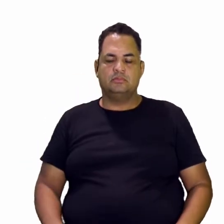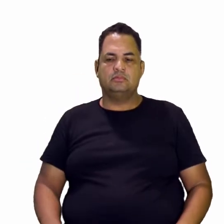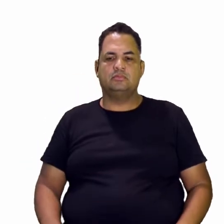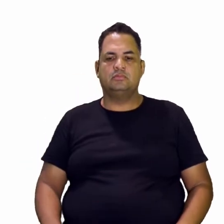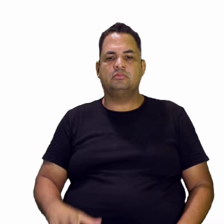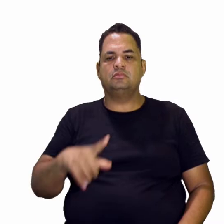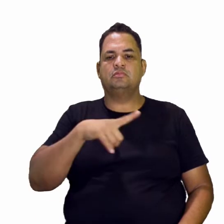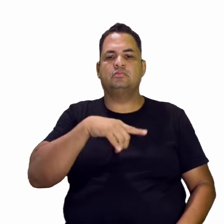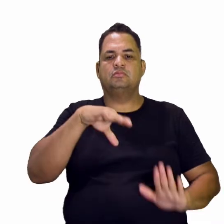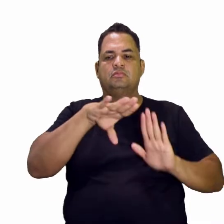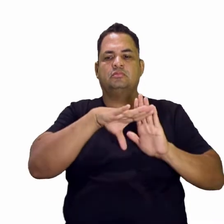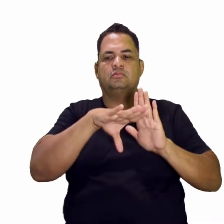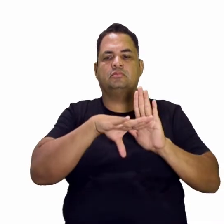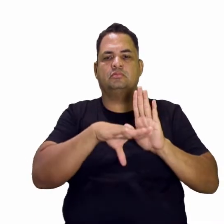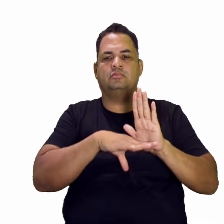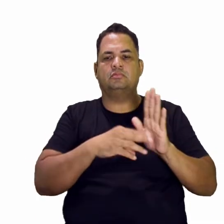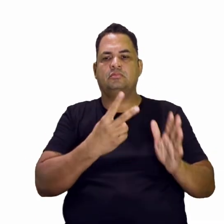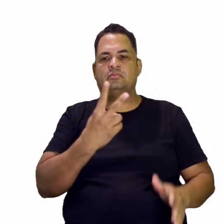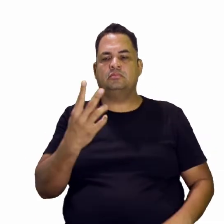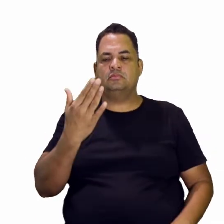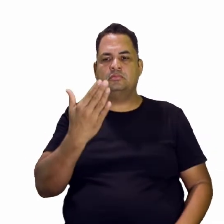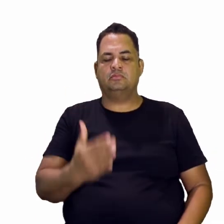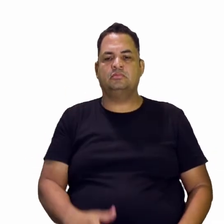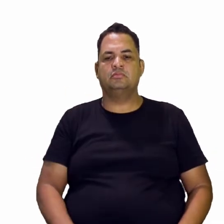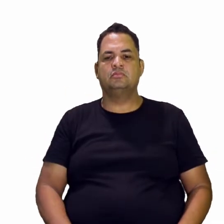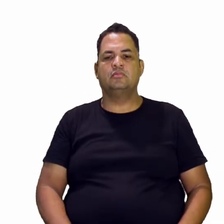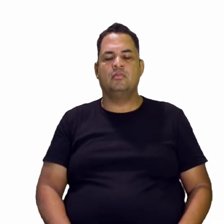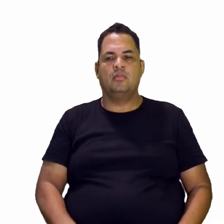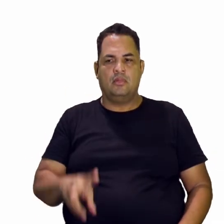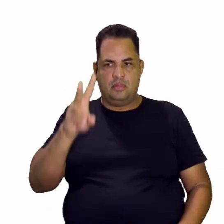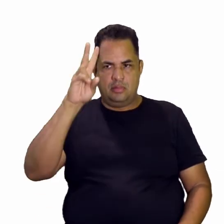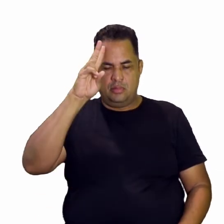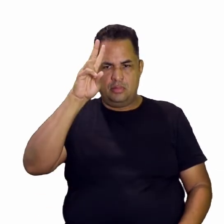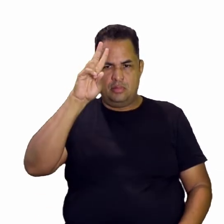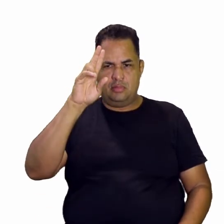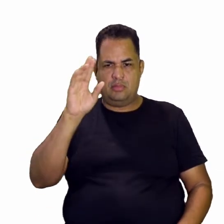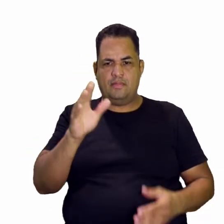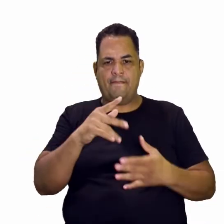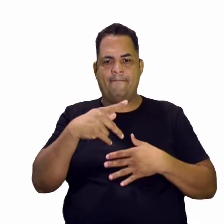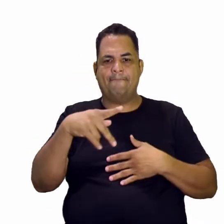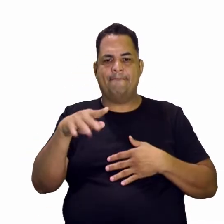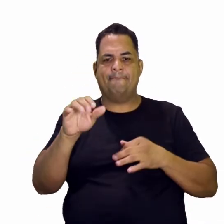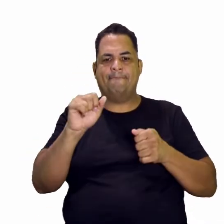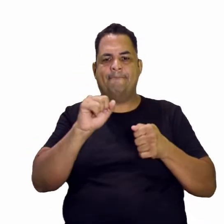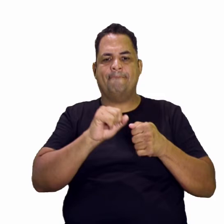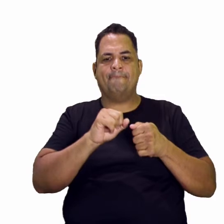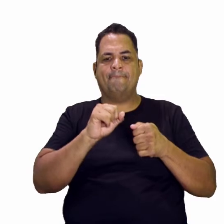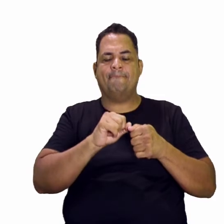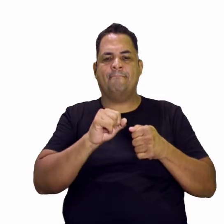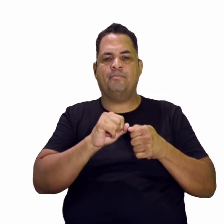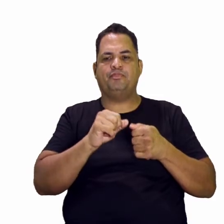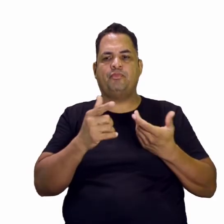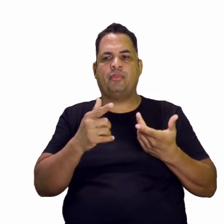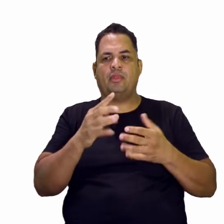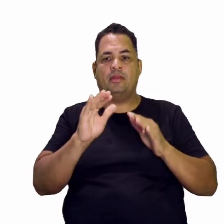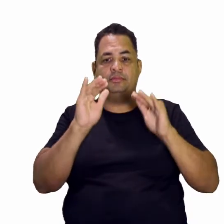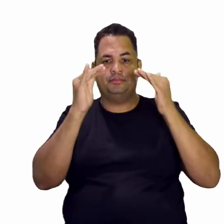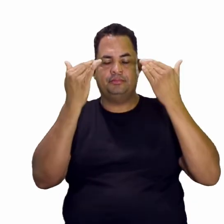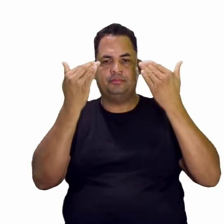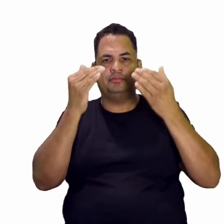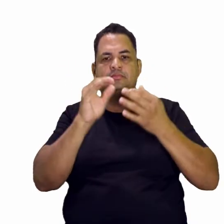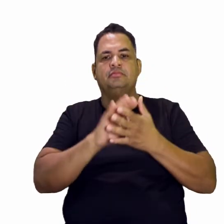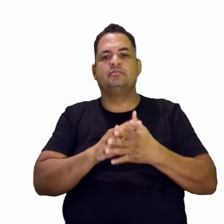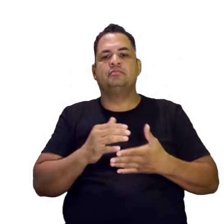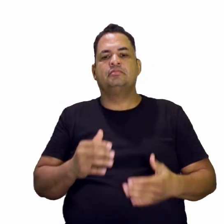também você tem essa classificação dos autótrofos e heterótrofos. Lembrando que para realizar, preste atenção,